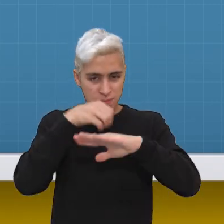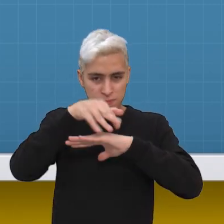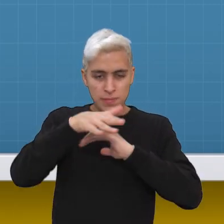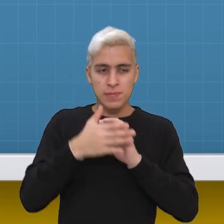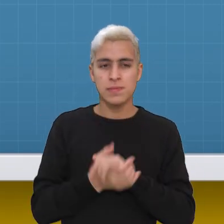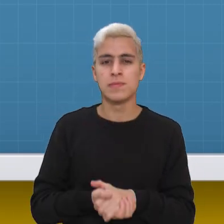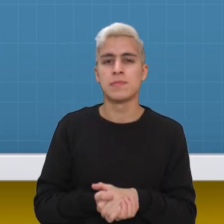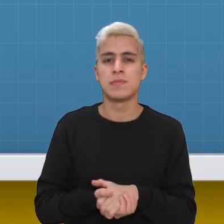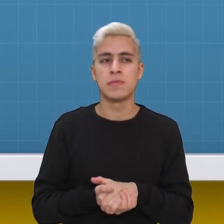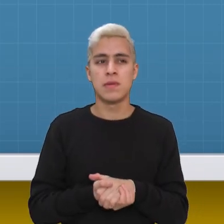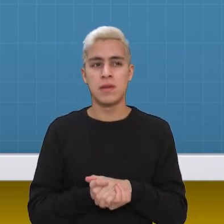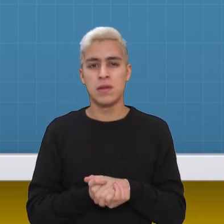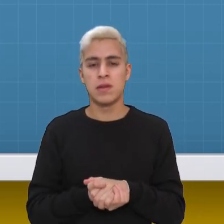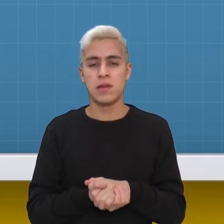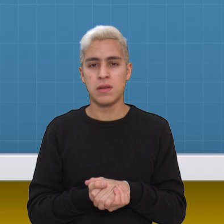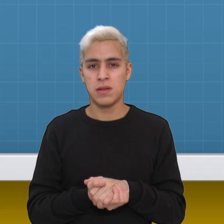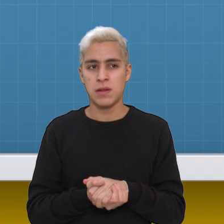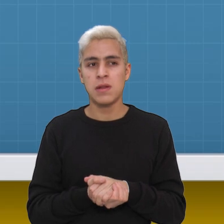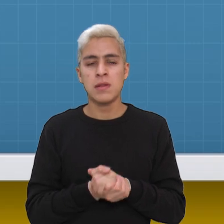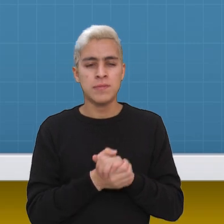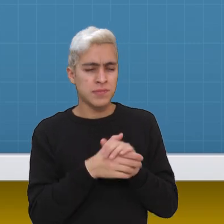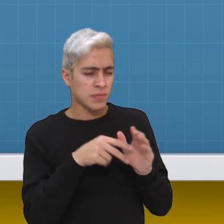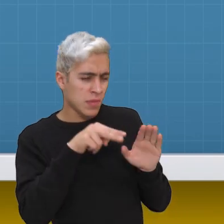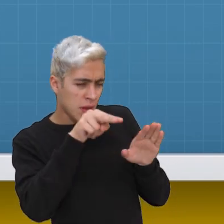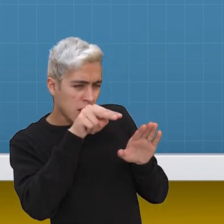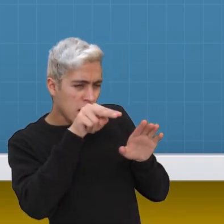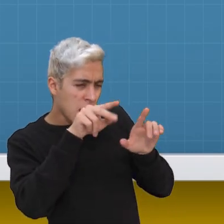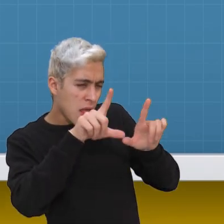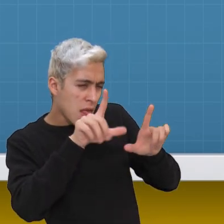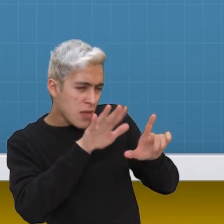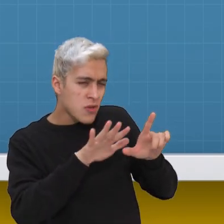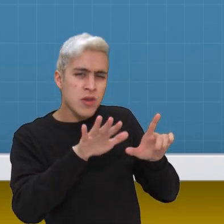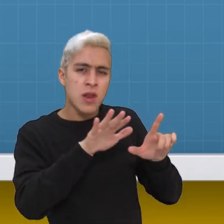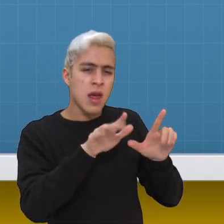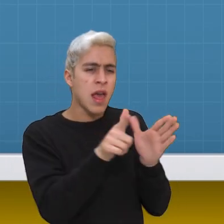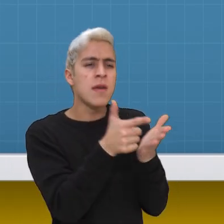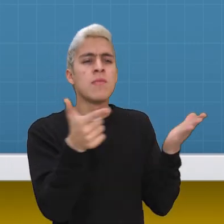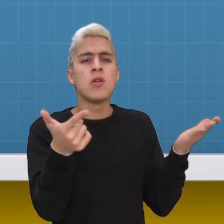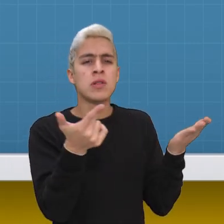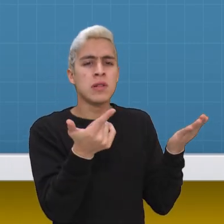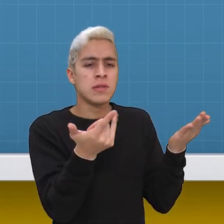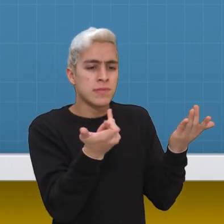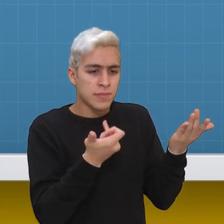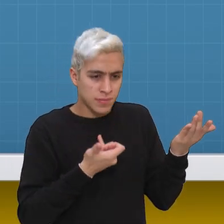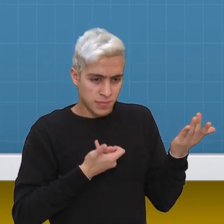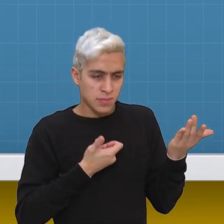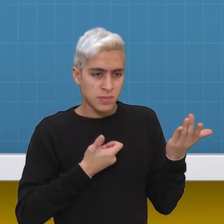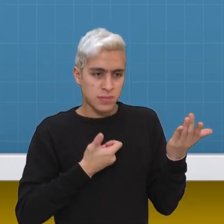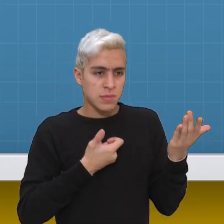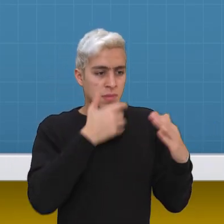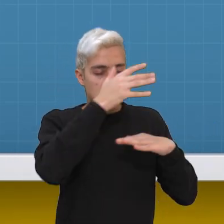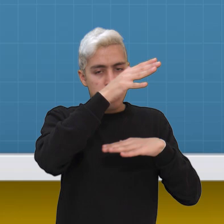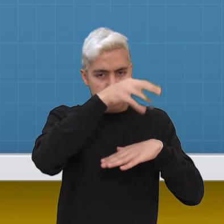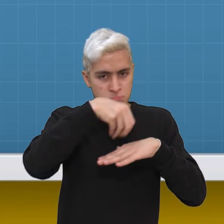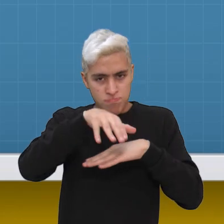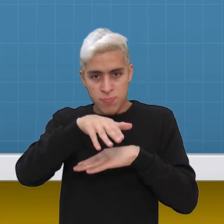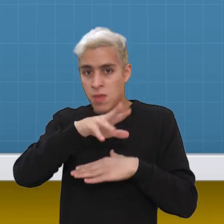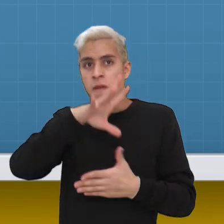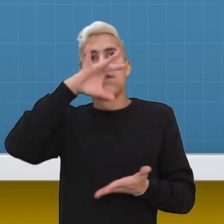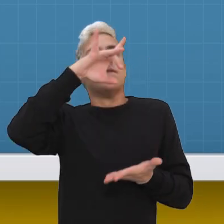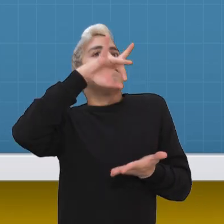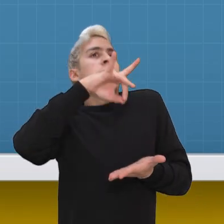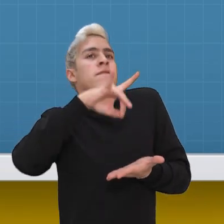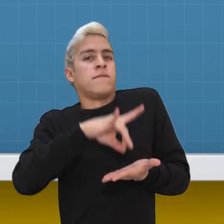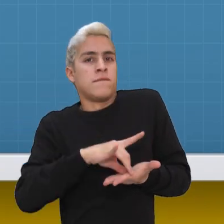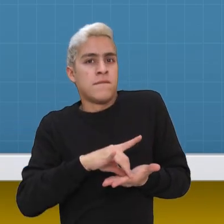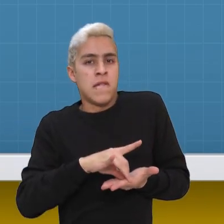li, só que a fonte, né, é segura e tal, mas é só uma reportagem que eu li, então não vamos